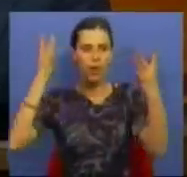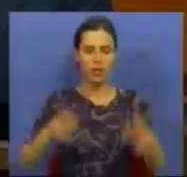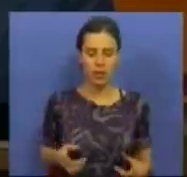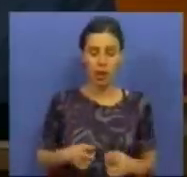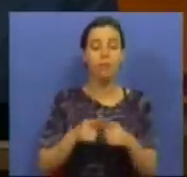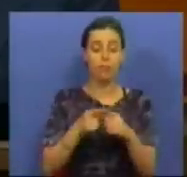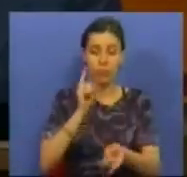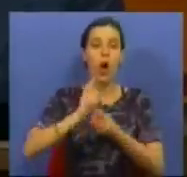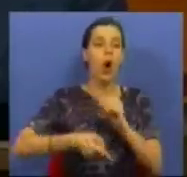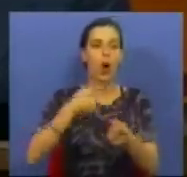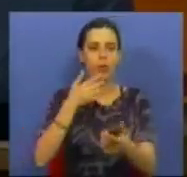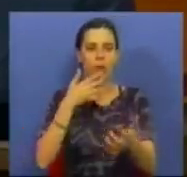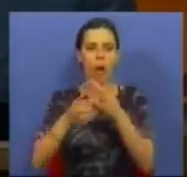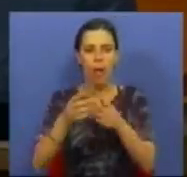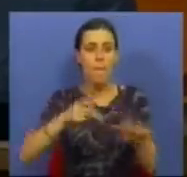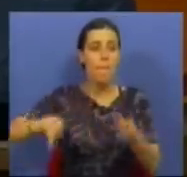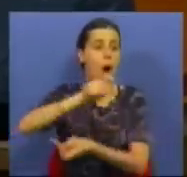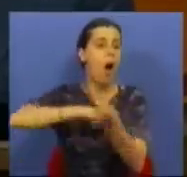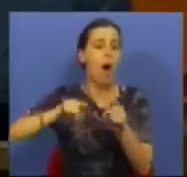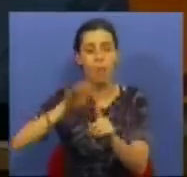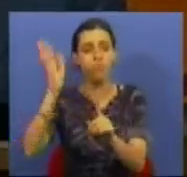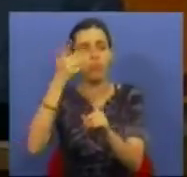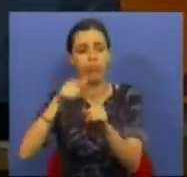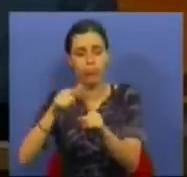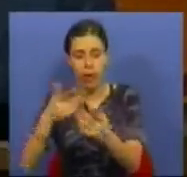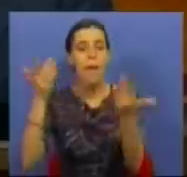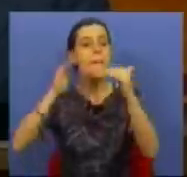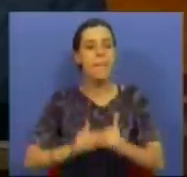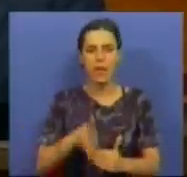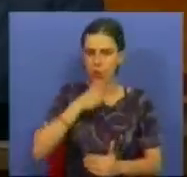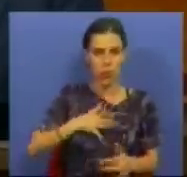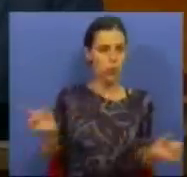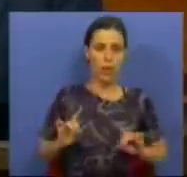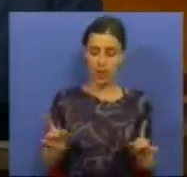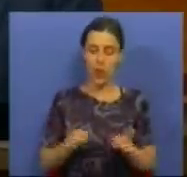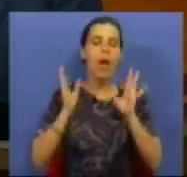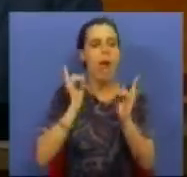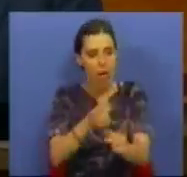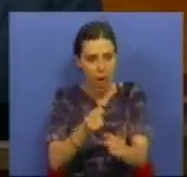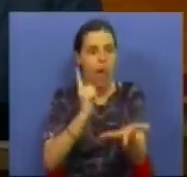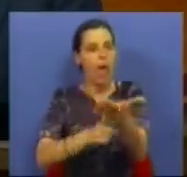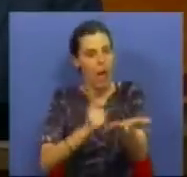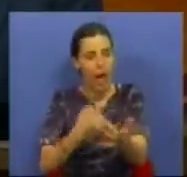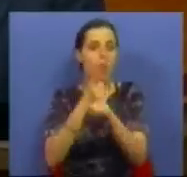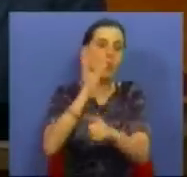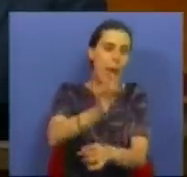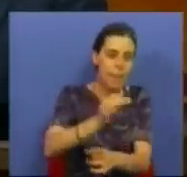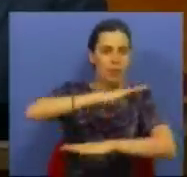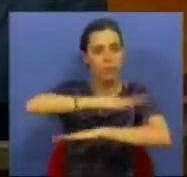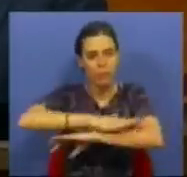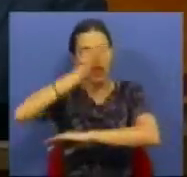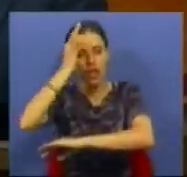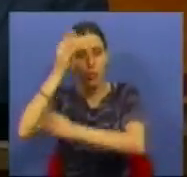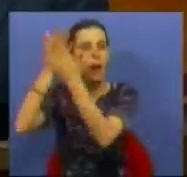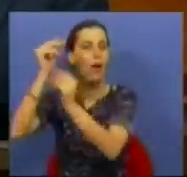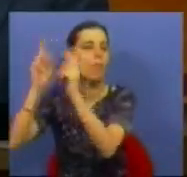é o pasto onde os especuladores se movem. E muito menos nos digam que tem que ser assim porque é preciso obedecer aos